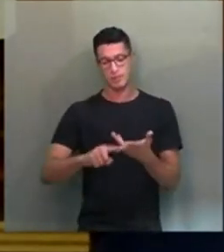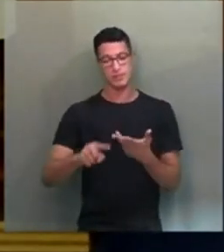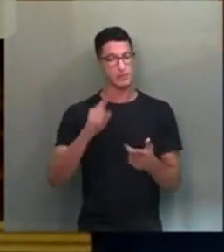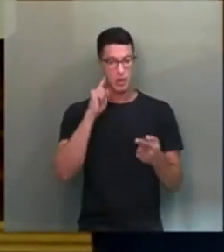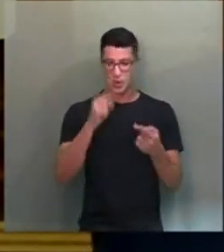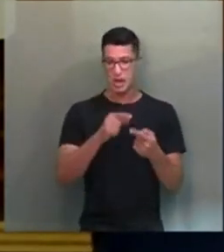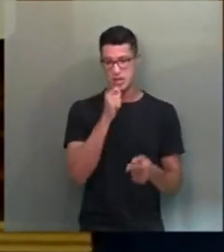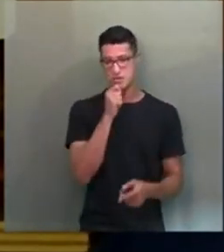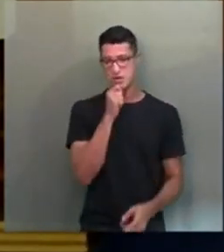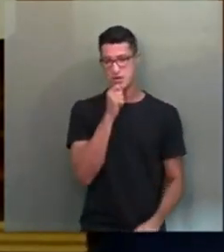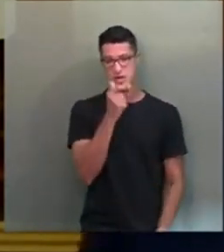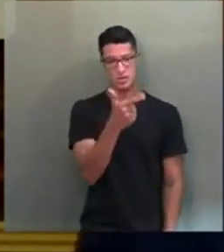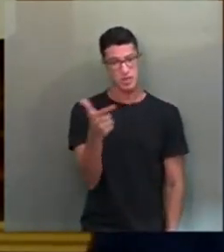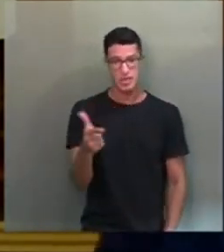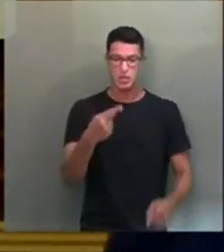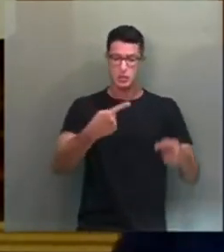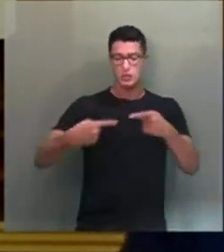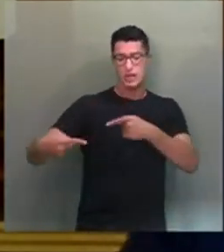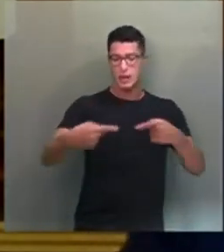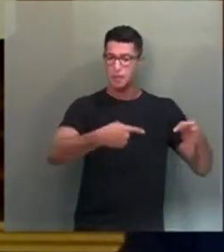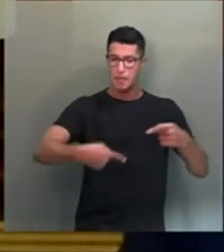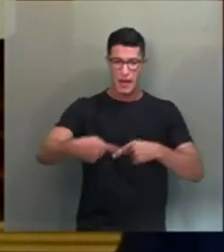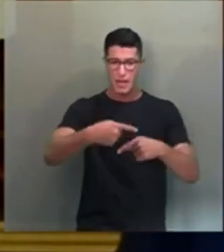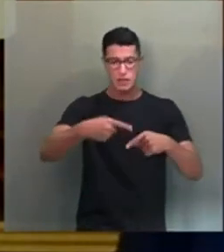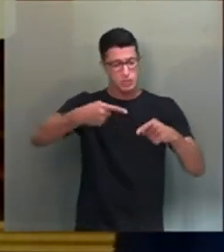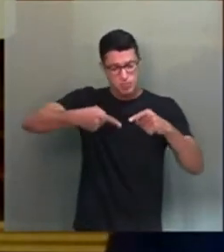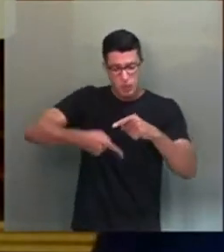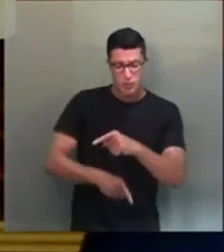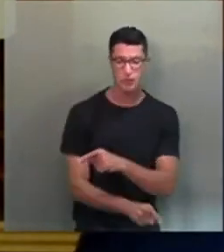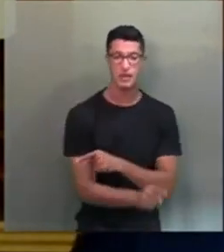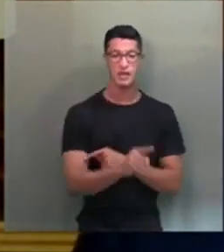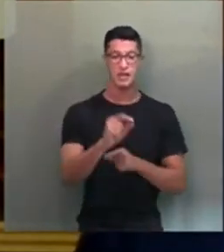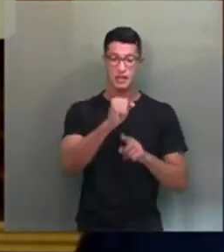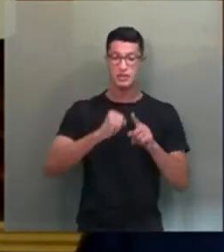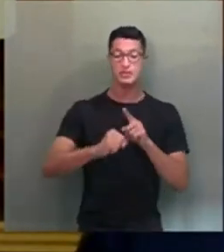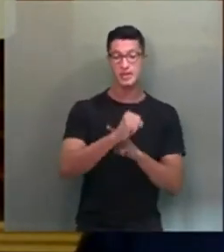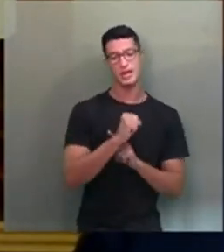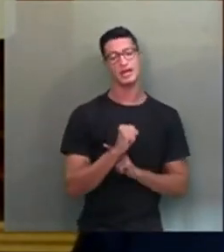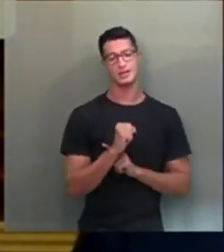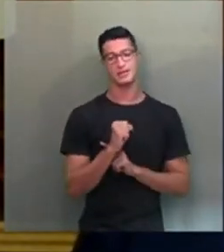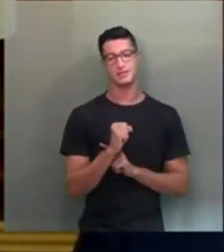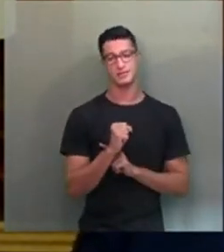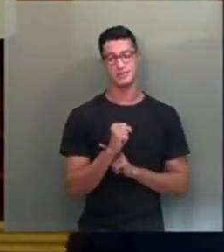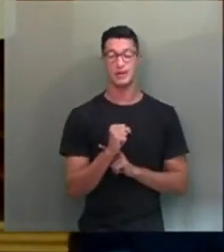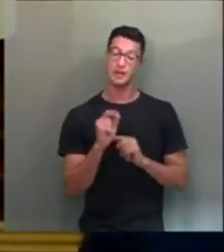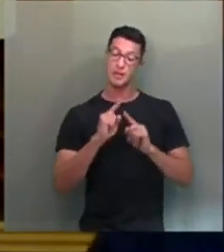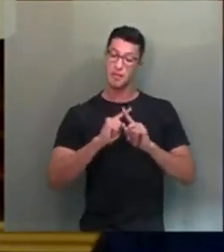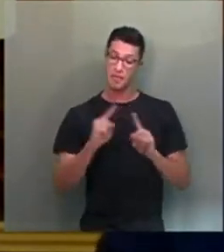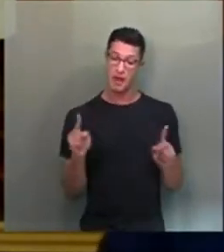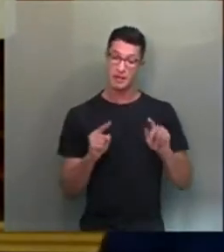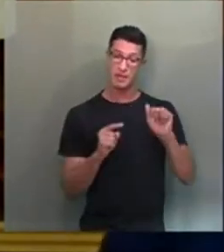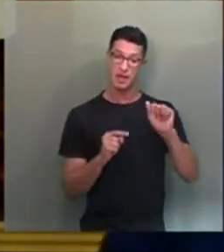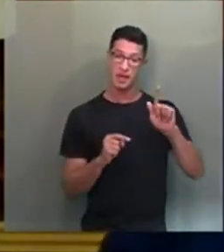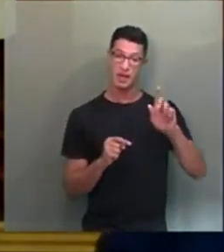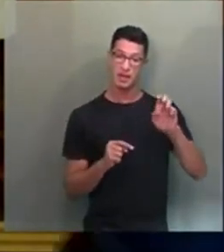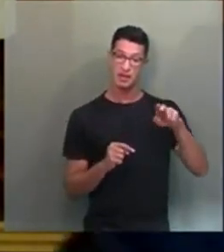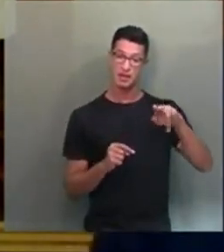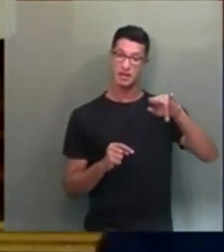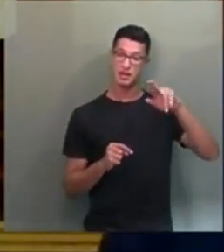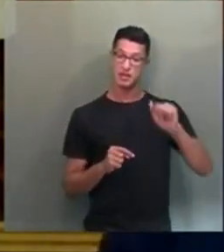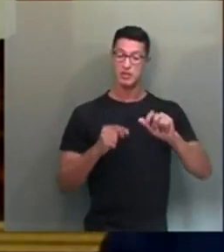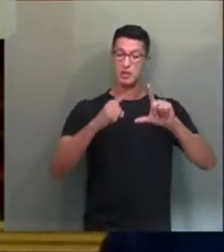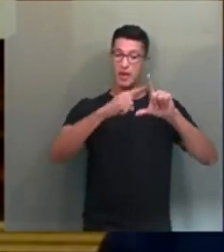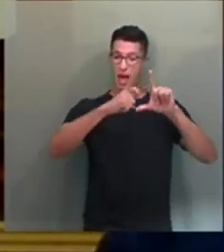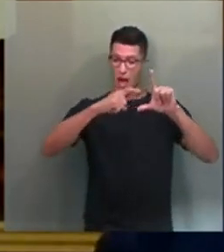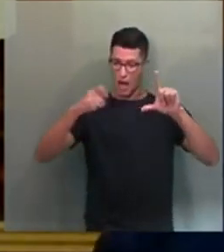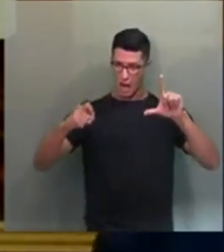objeto ainda de um debate mais aprofundado na sociedade. mas a Agência Senado e a